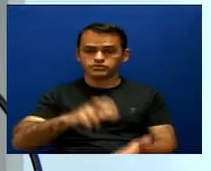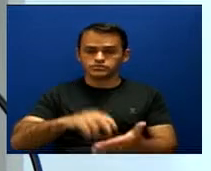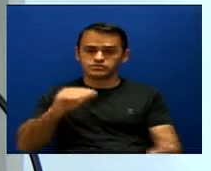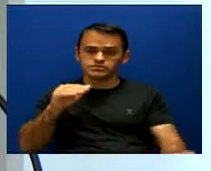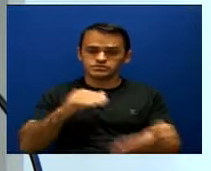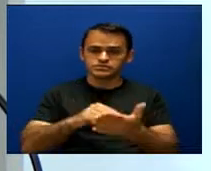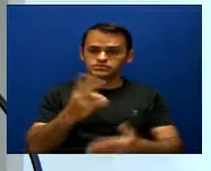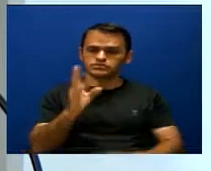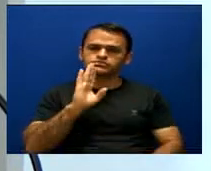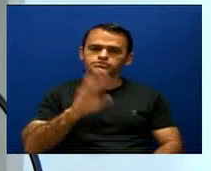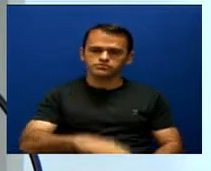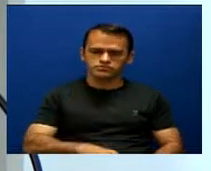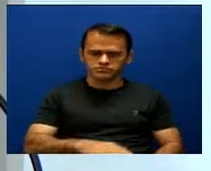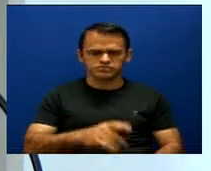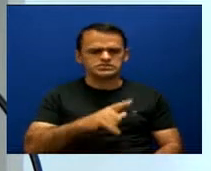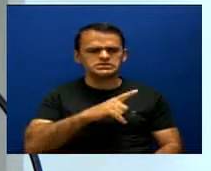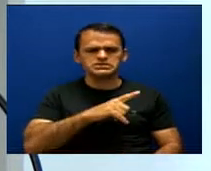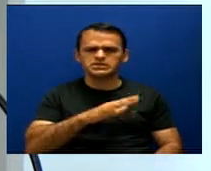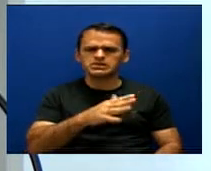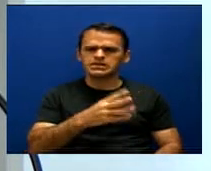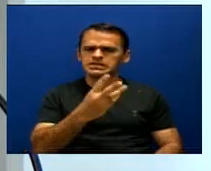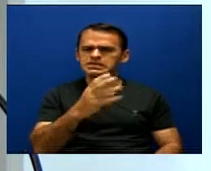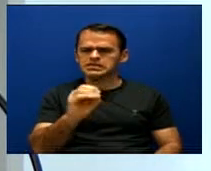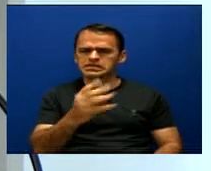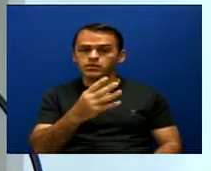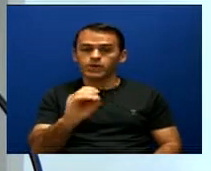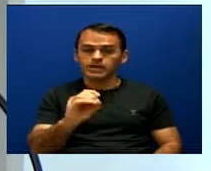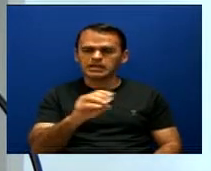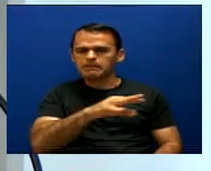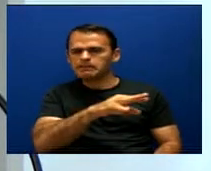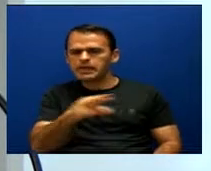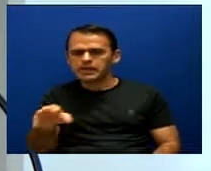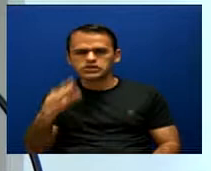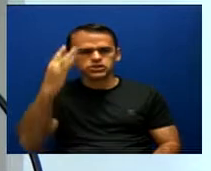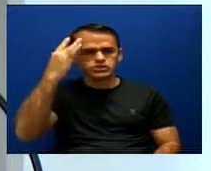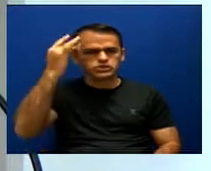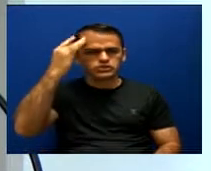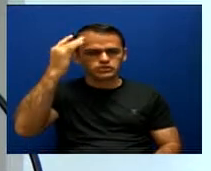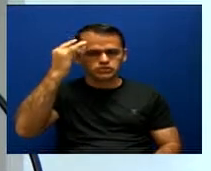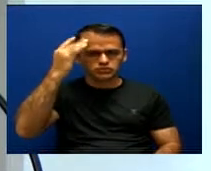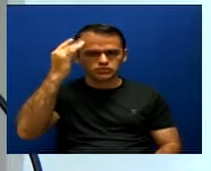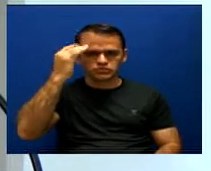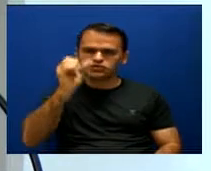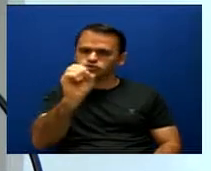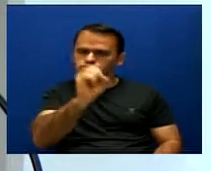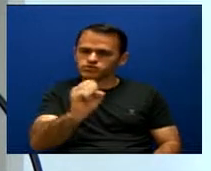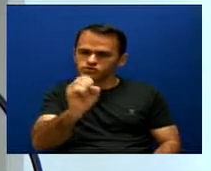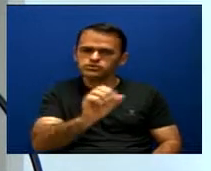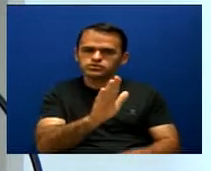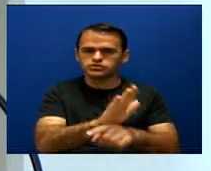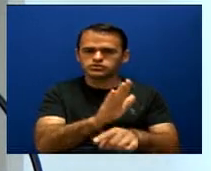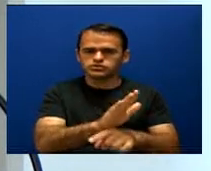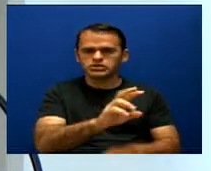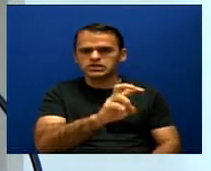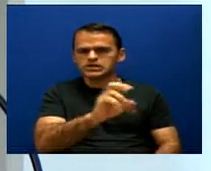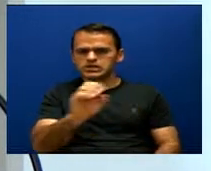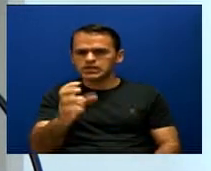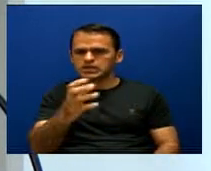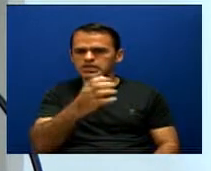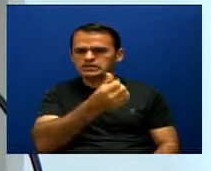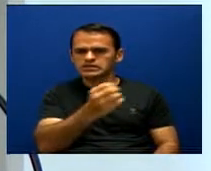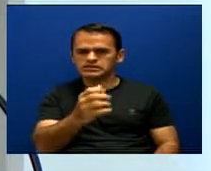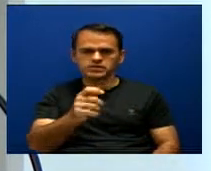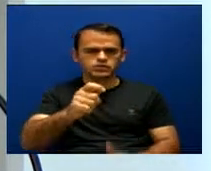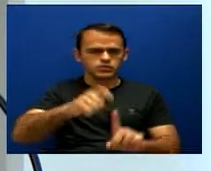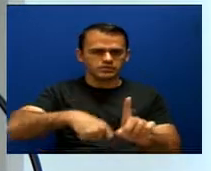e nós atendemos, em média, de 30 a 40 pessoas por dia na associação, sendo um atendimento de 500 a 600 pessoas no